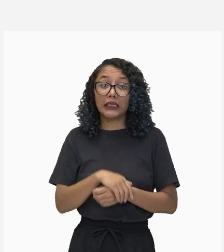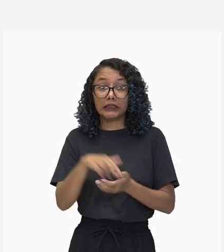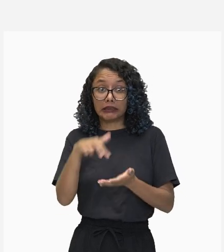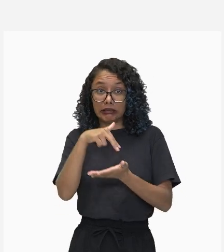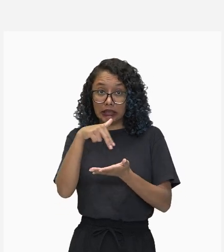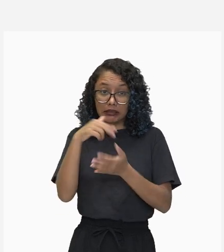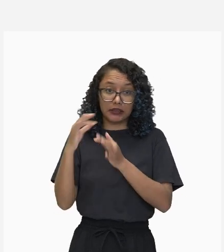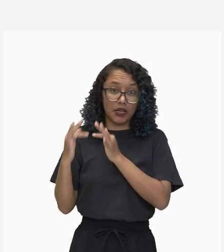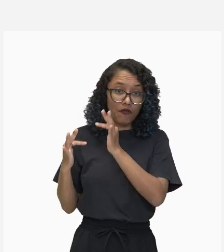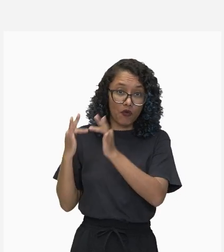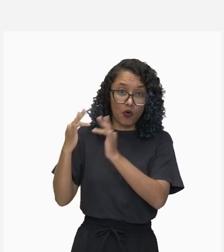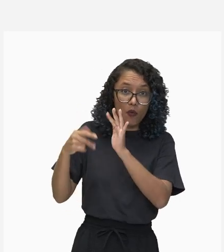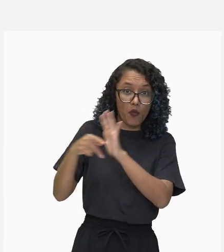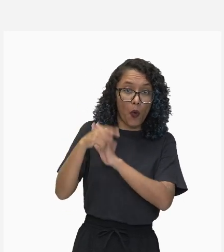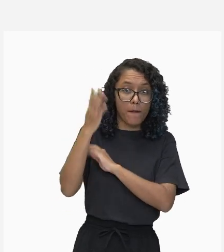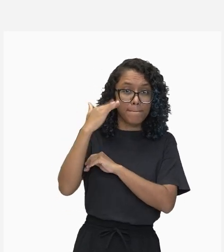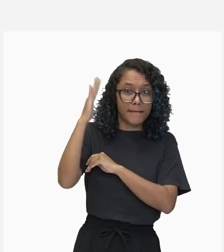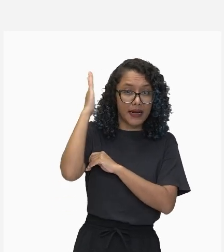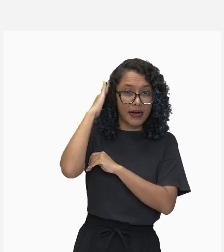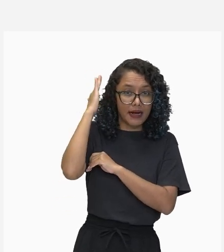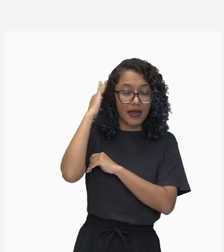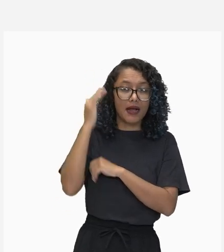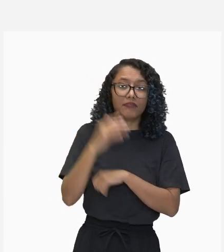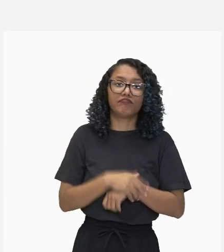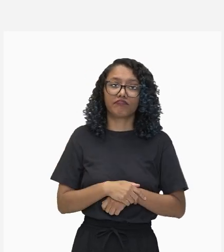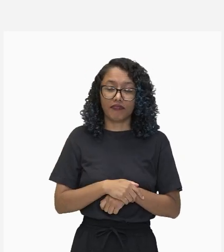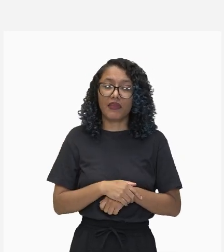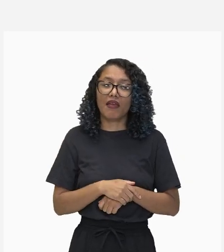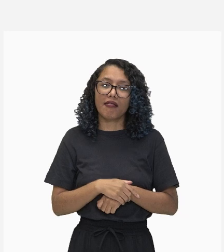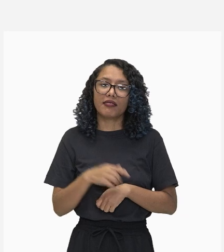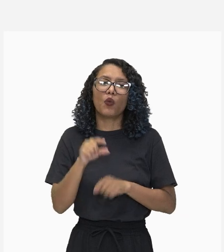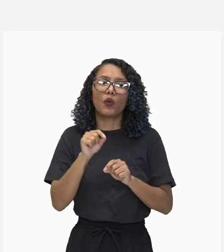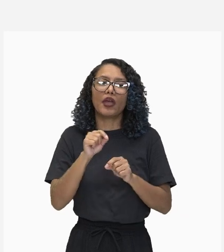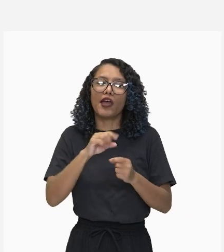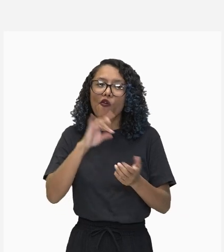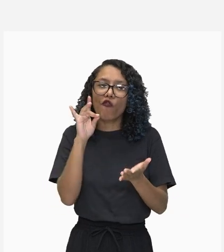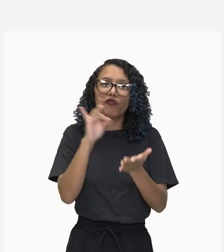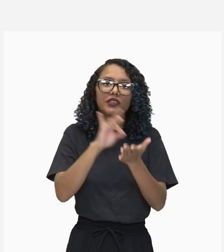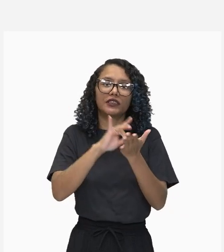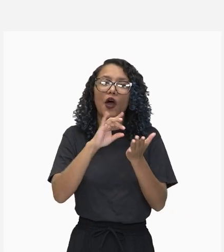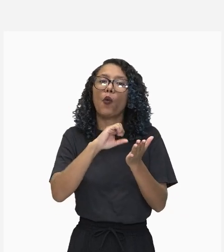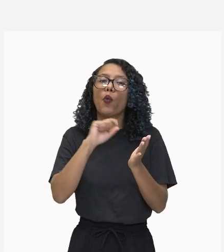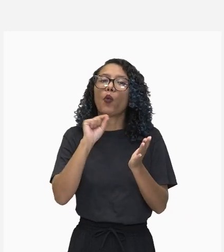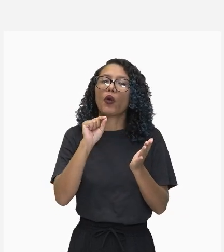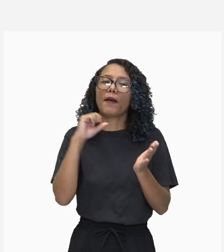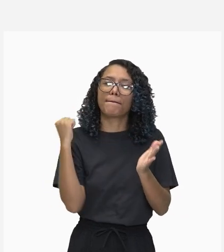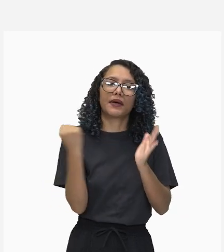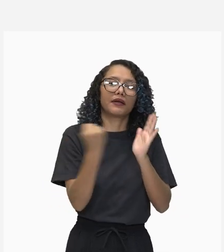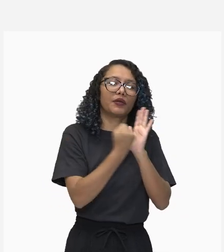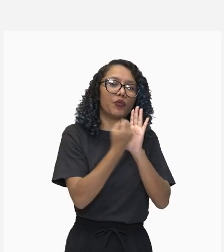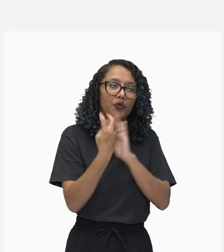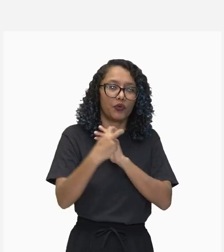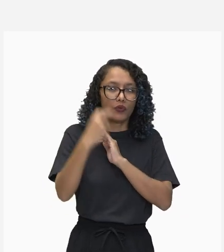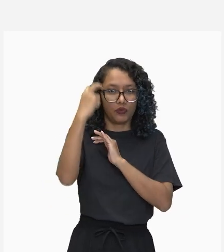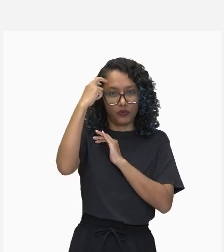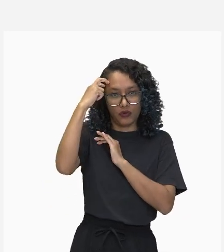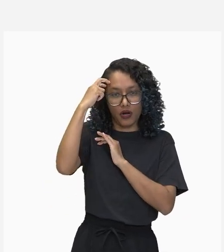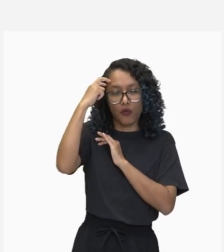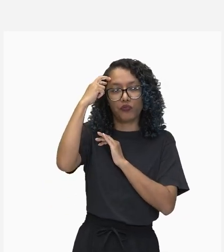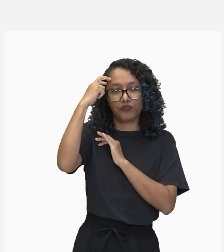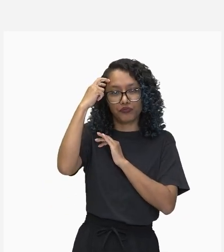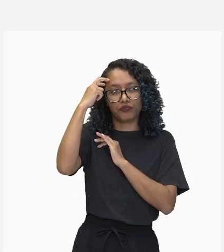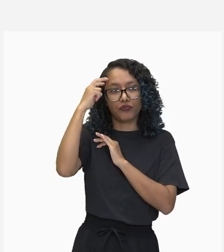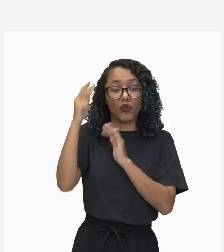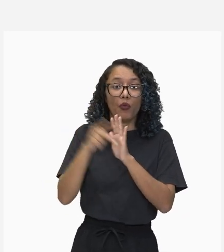recebeu oficialmente a titulação de Patrimônio Cultural do Brasil pelo IPHAN, que é o Instituto